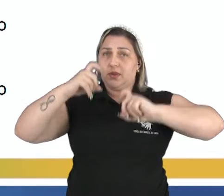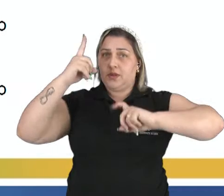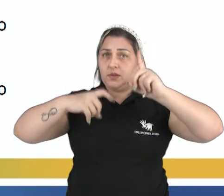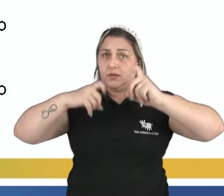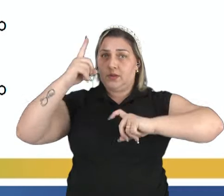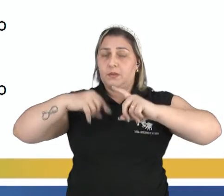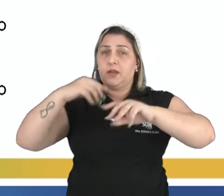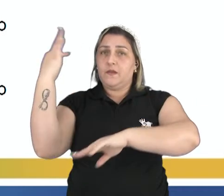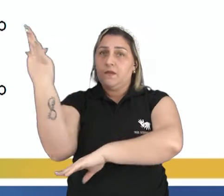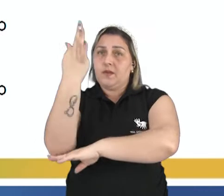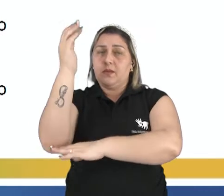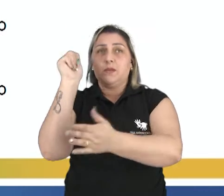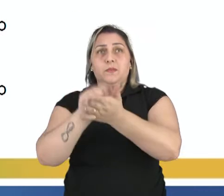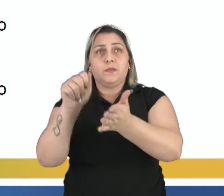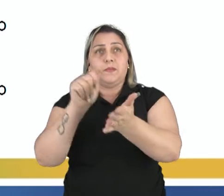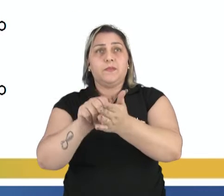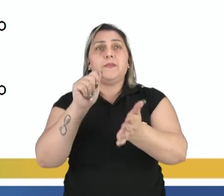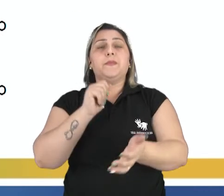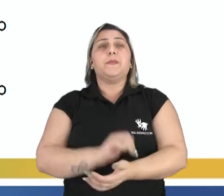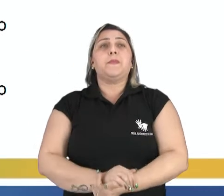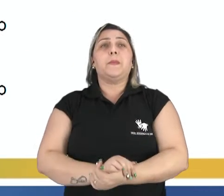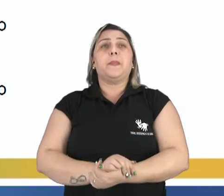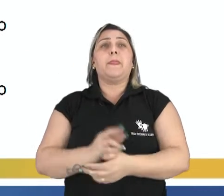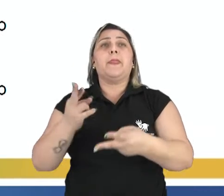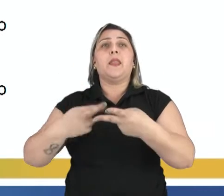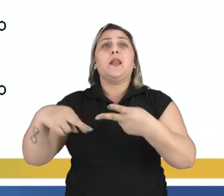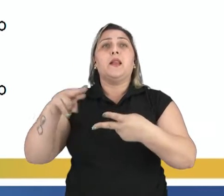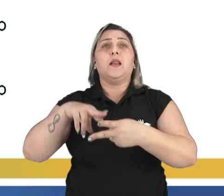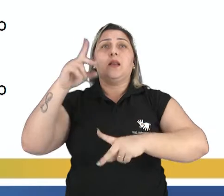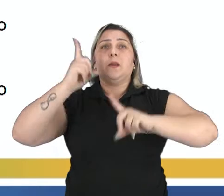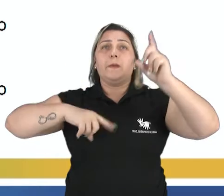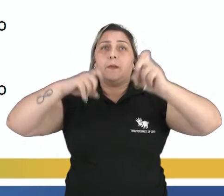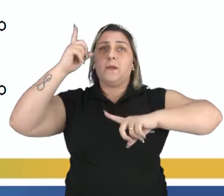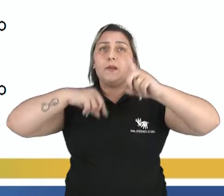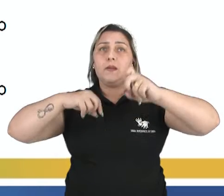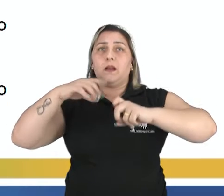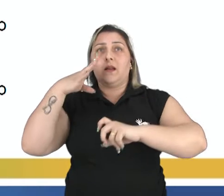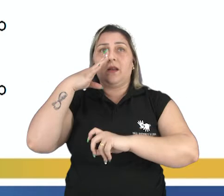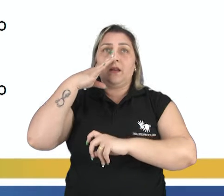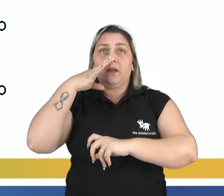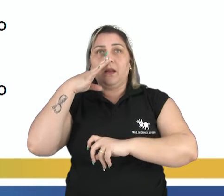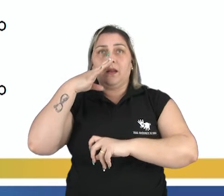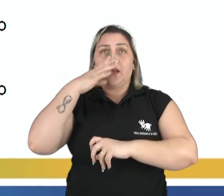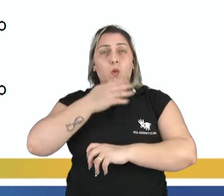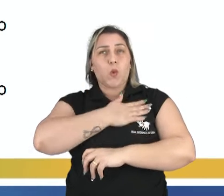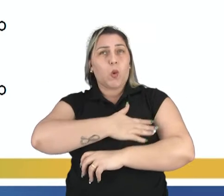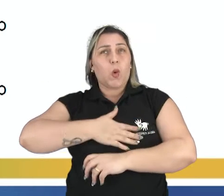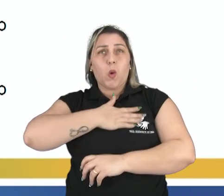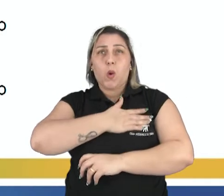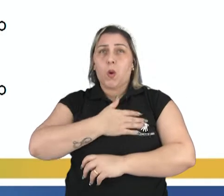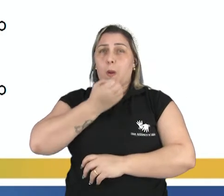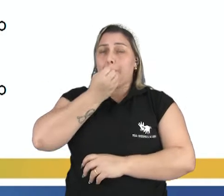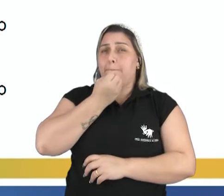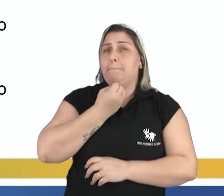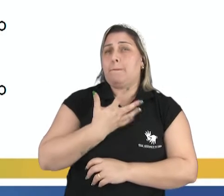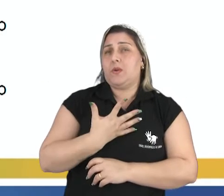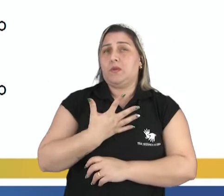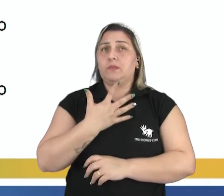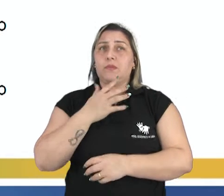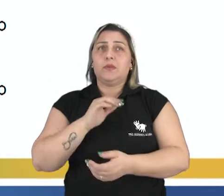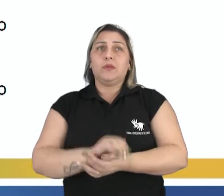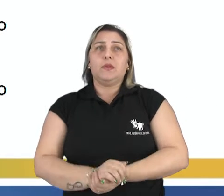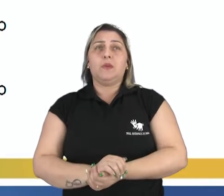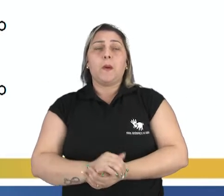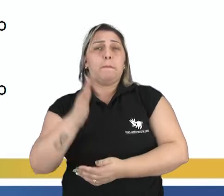se escrever, tá bom? Recursos e expressões de apreciação, como por exemplo, aprecio, gosto, é bom,